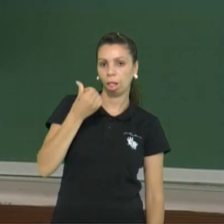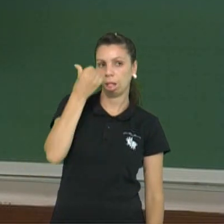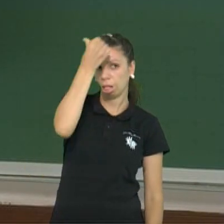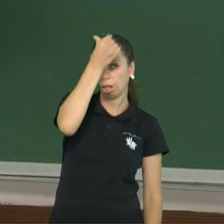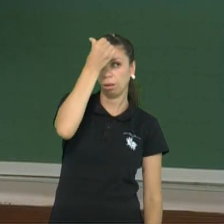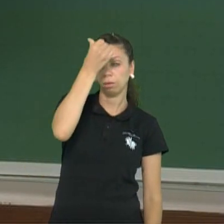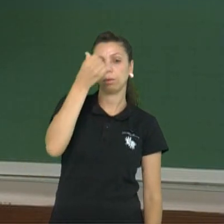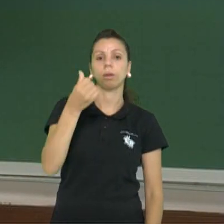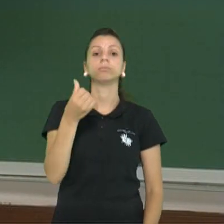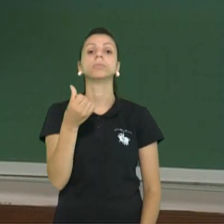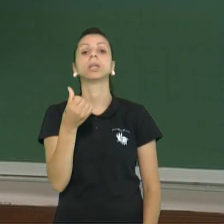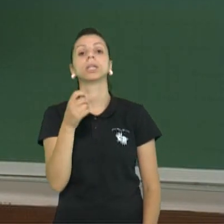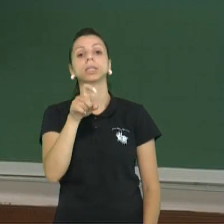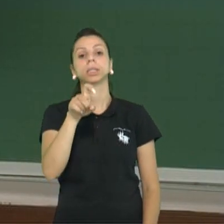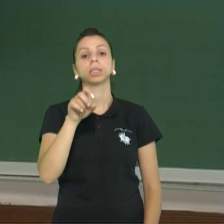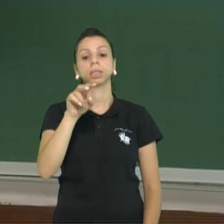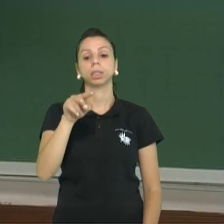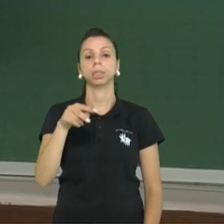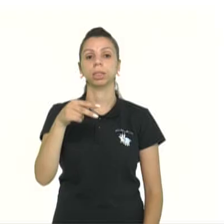2. Então, essa